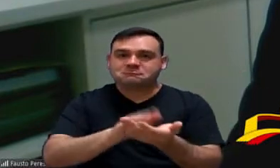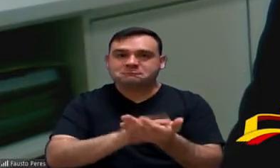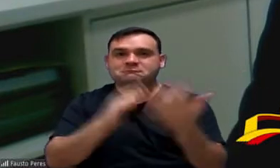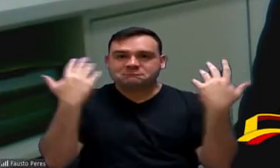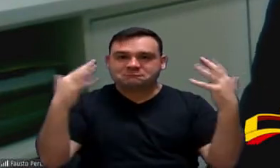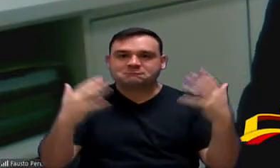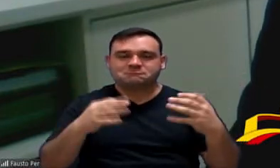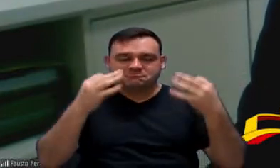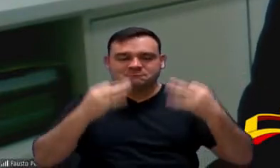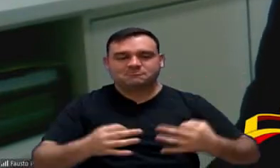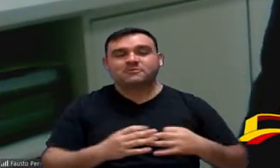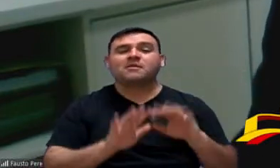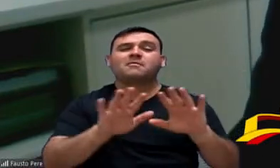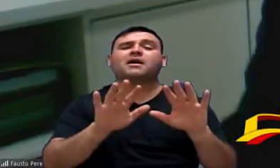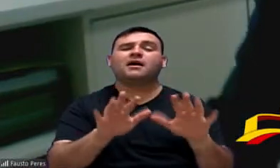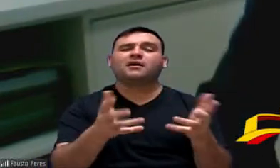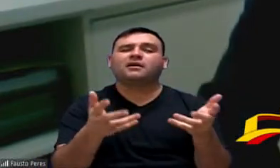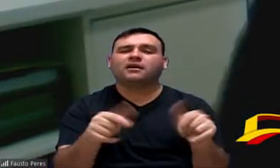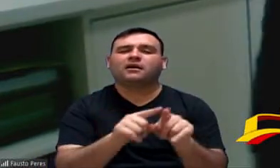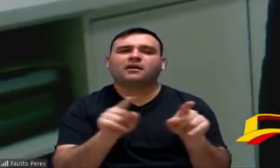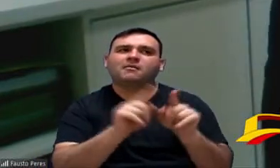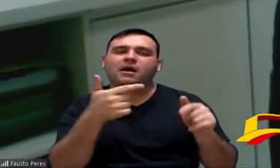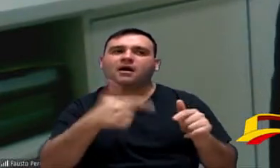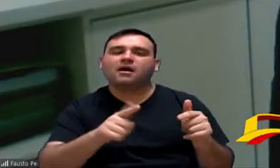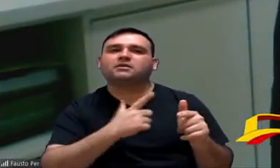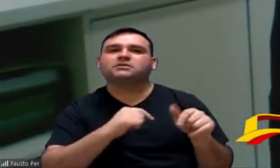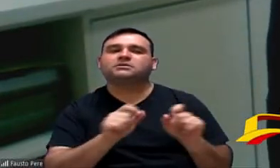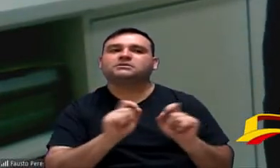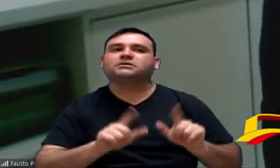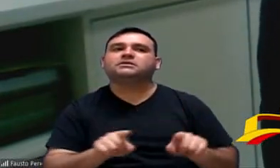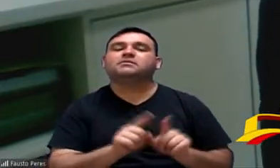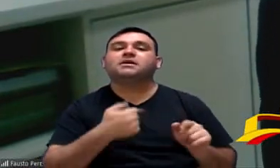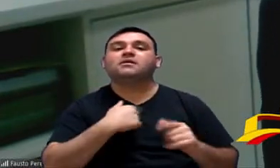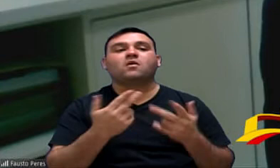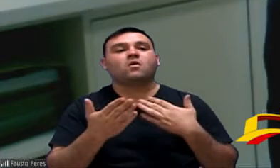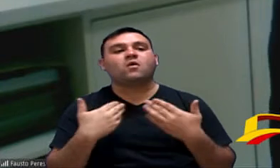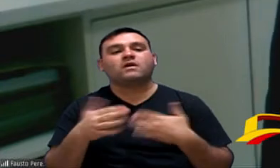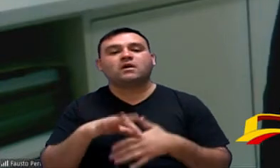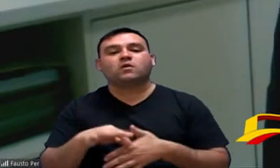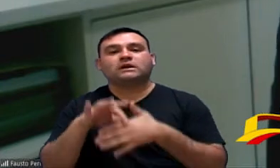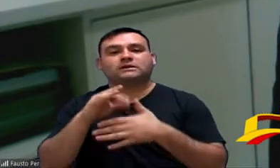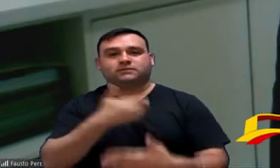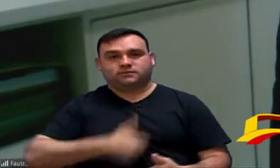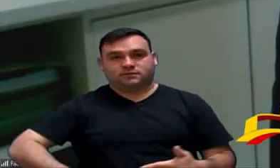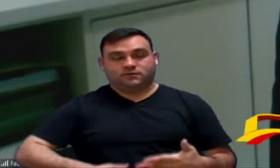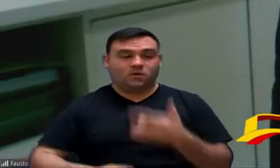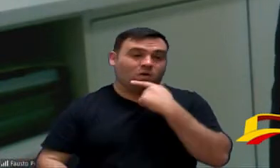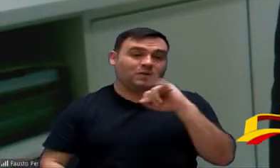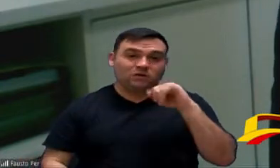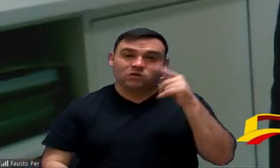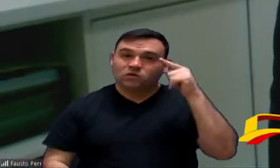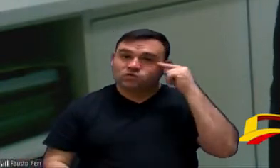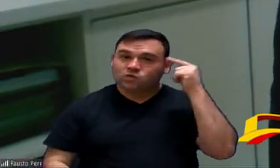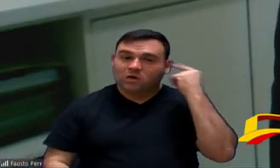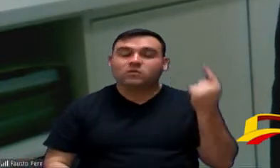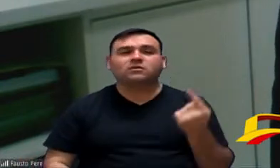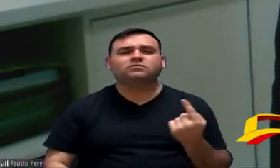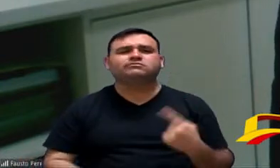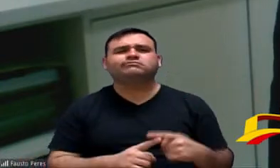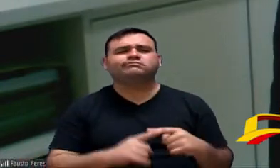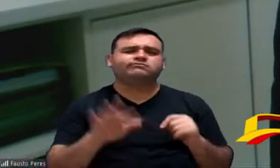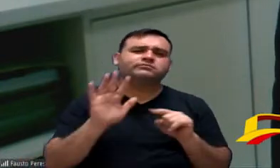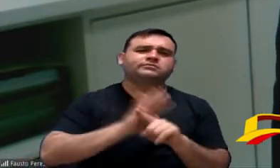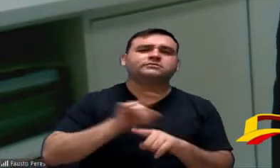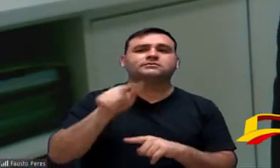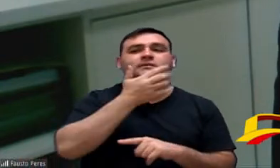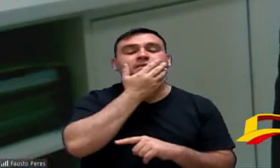viu, Fábio? Mas eu queria chamar a atenção aí, senhor presidente, falar com o nosso líder de governo, o João Donizete, e perguntar